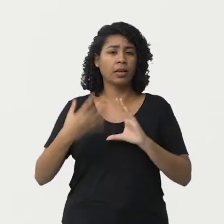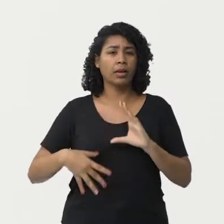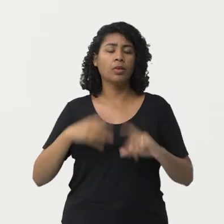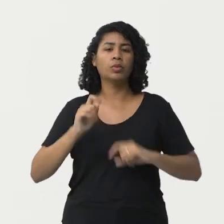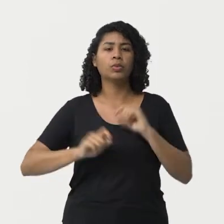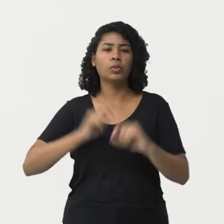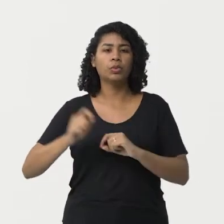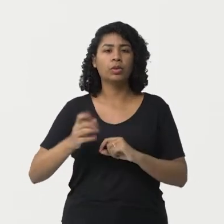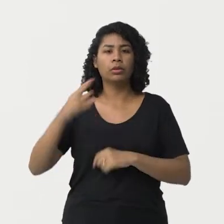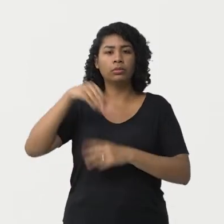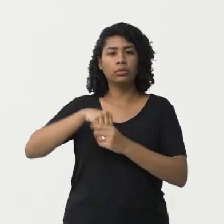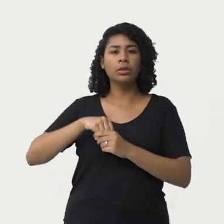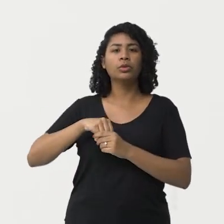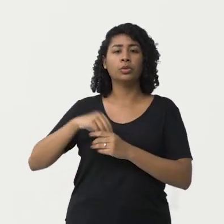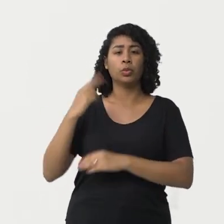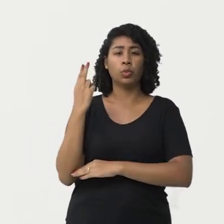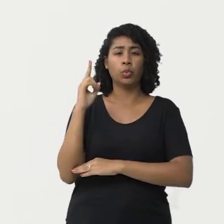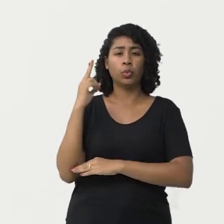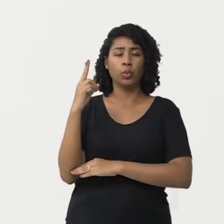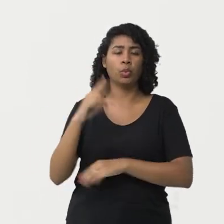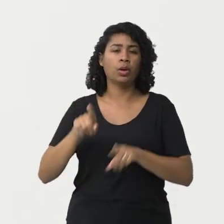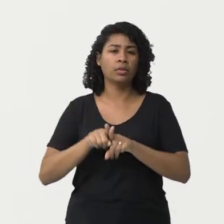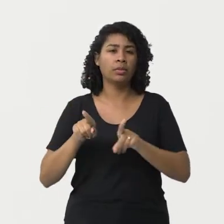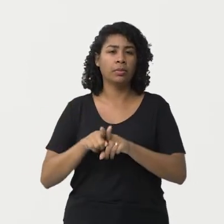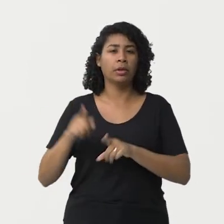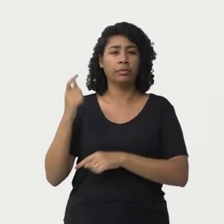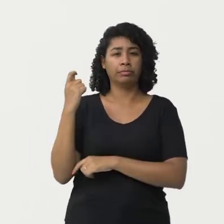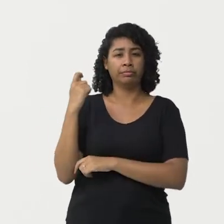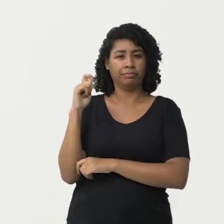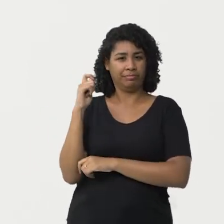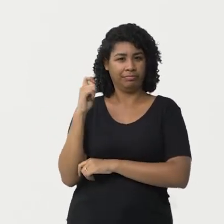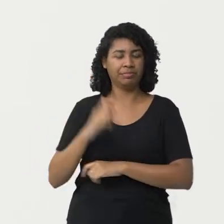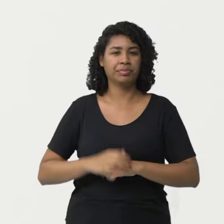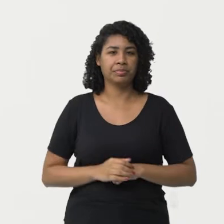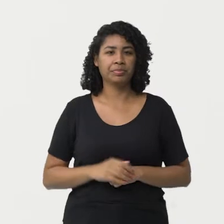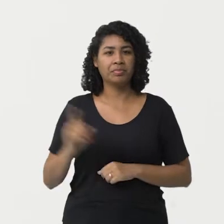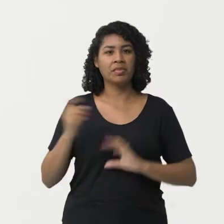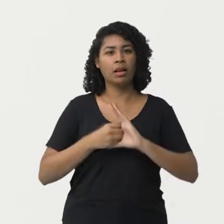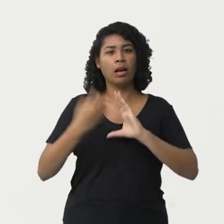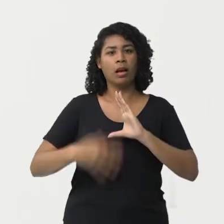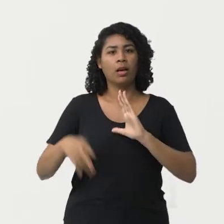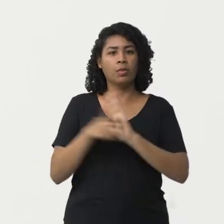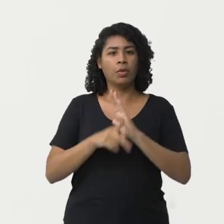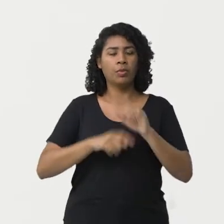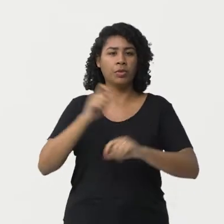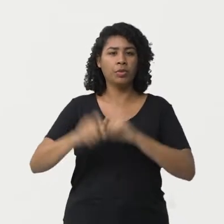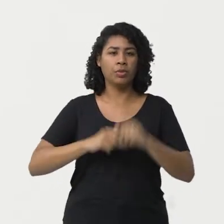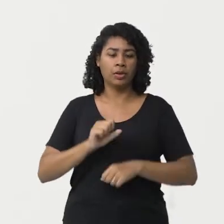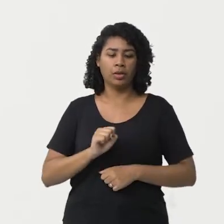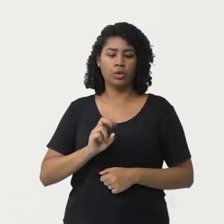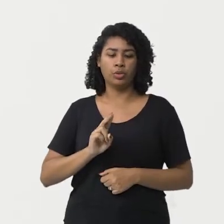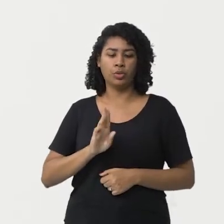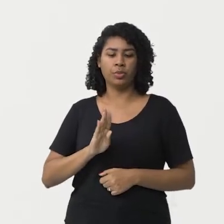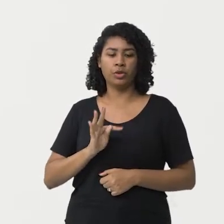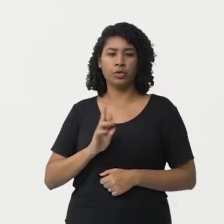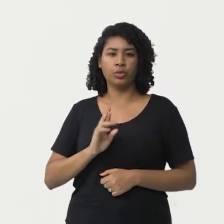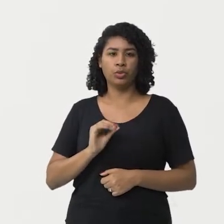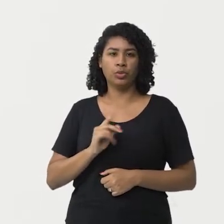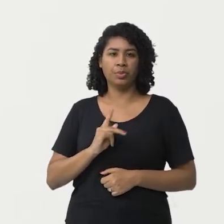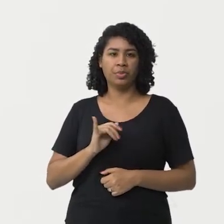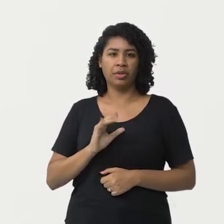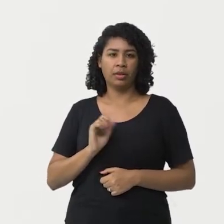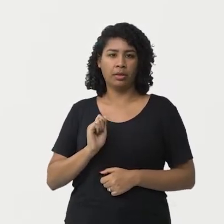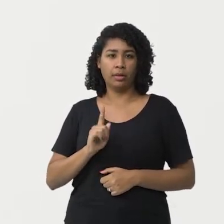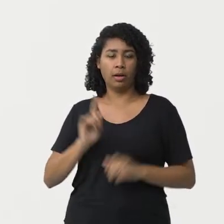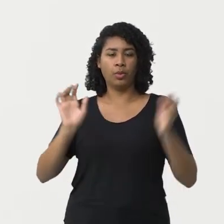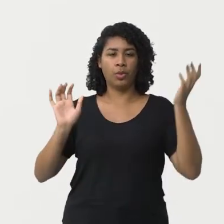do Uruguai e da Argentina. Essa é uma vegetação típica do clima subtropical. Qual é a característica,